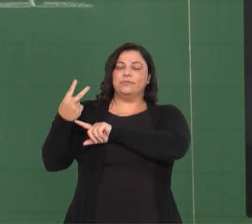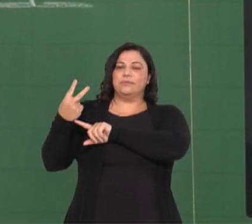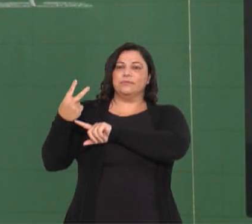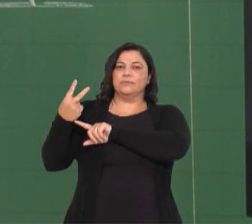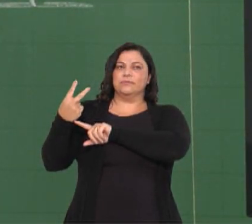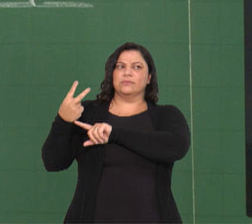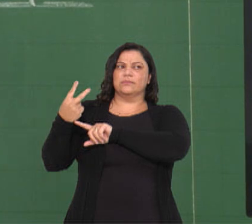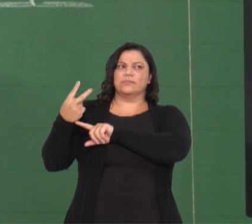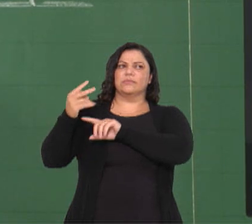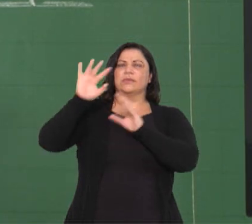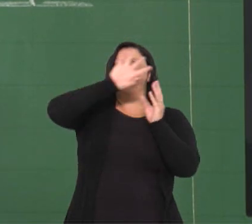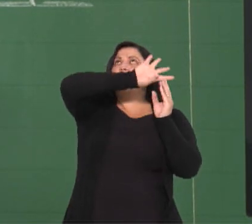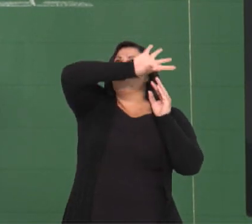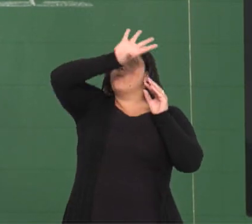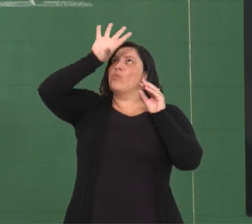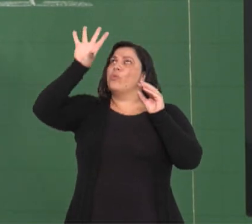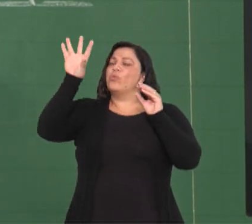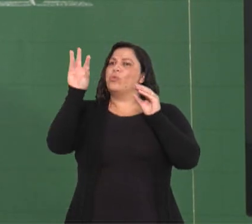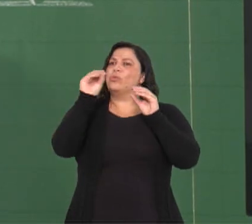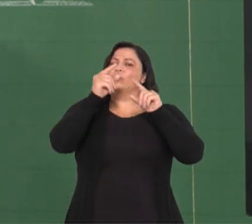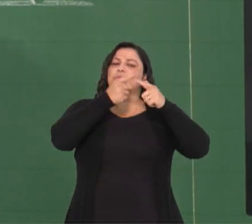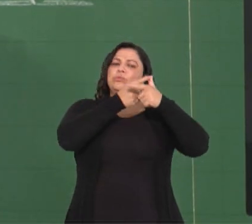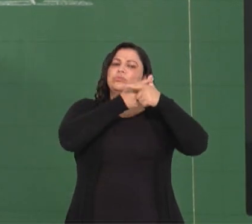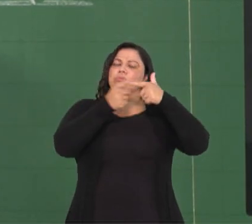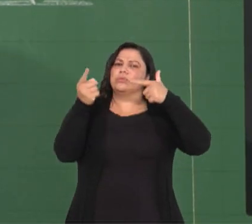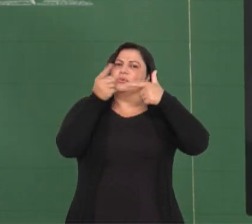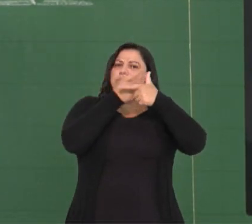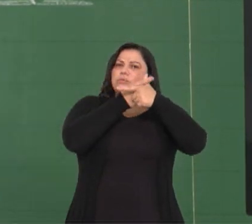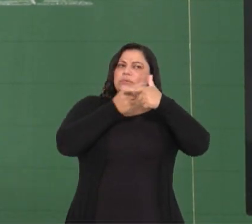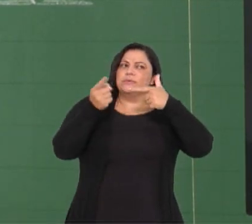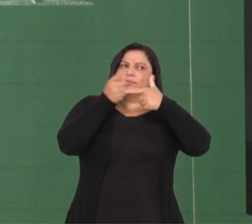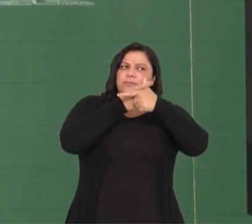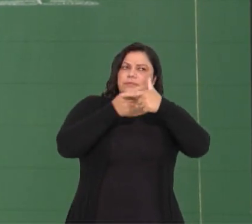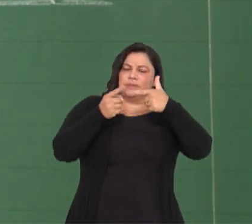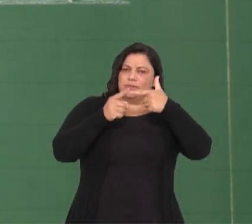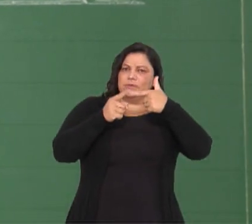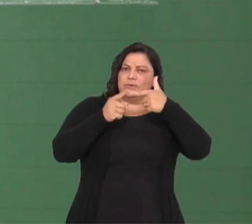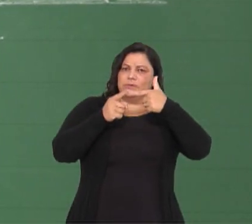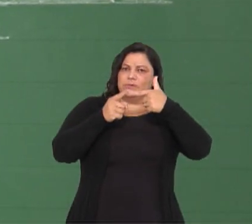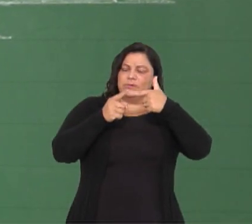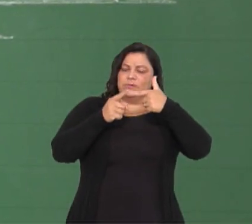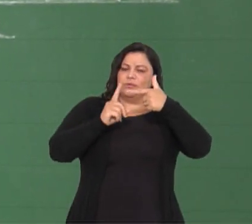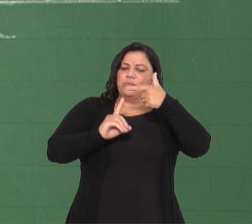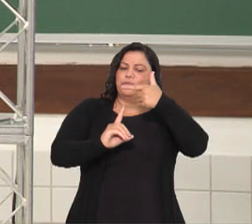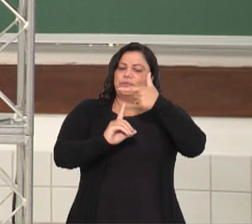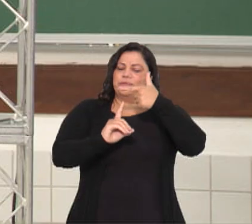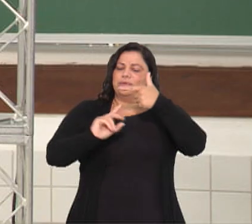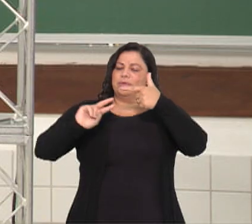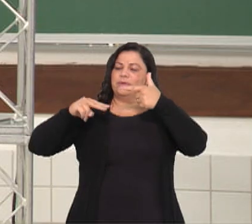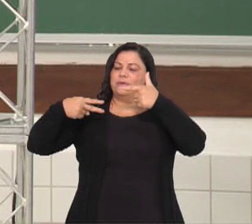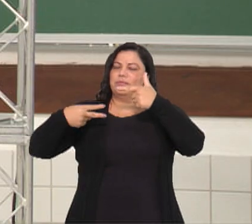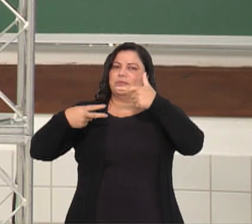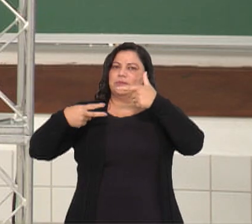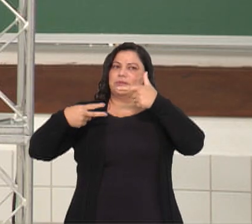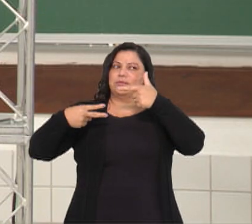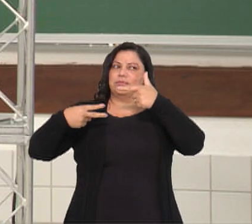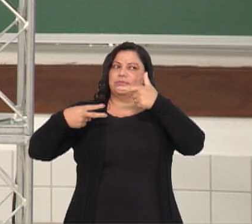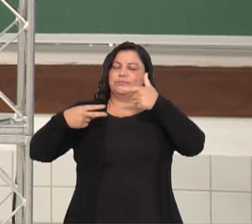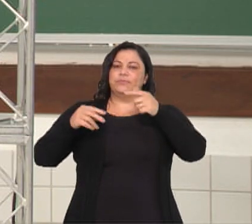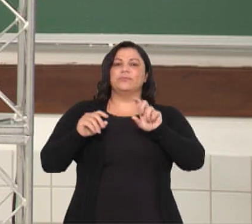tudo isso divididos pela distância ao quadrado entre as cargas. Olha o que vai ocorrer agora.